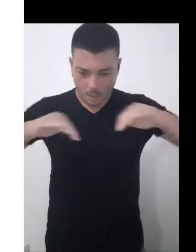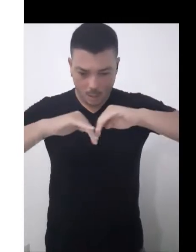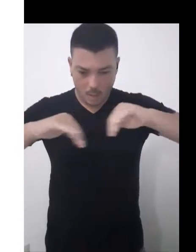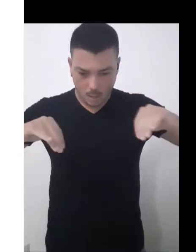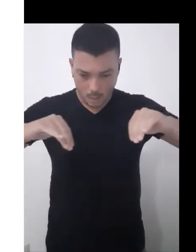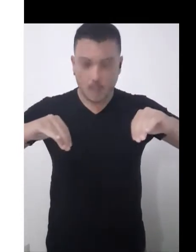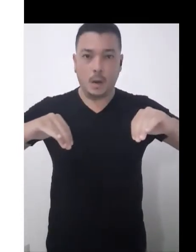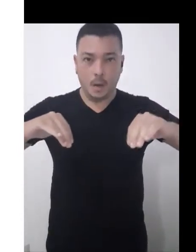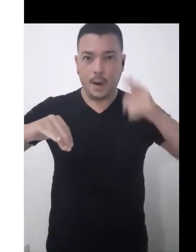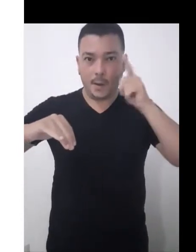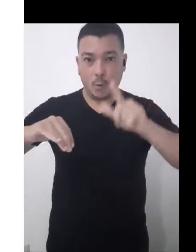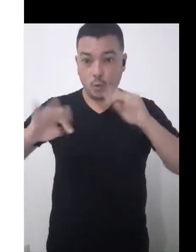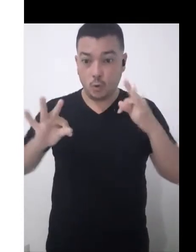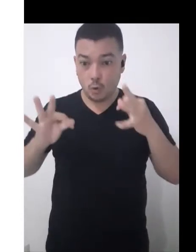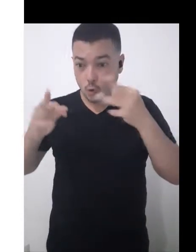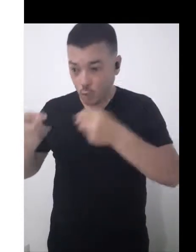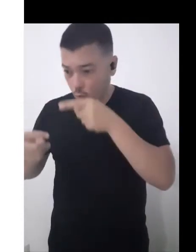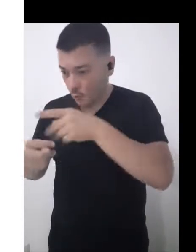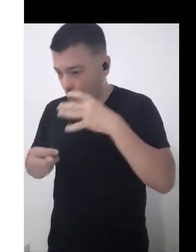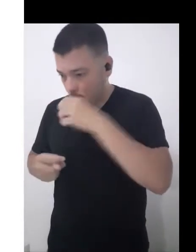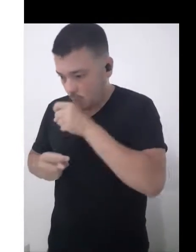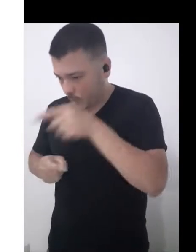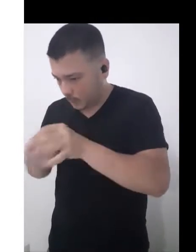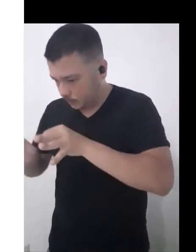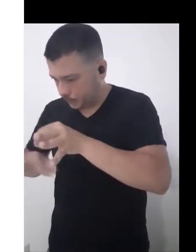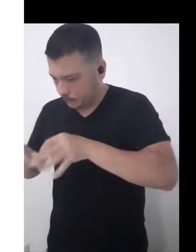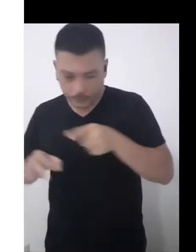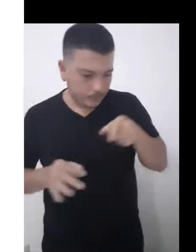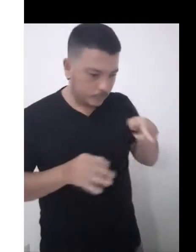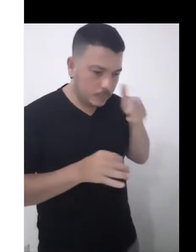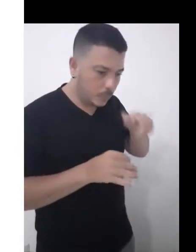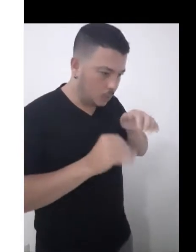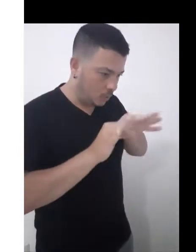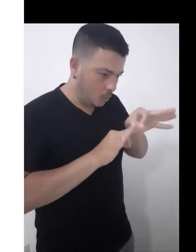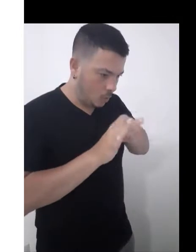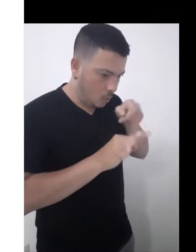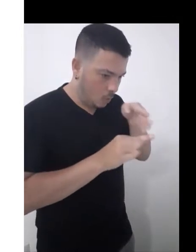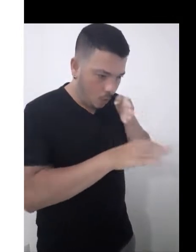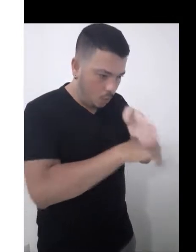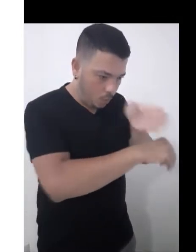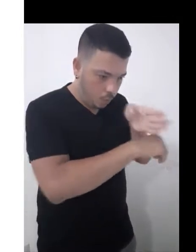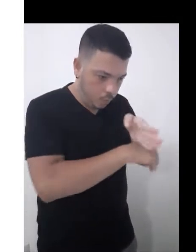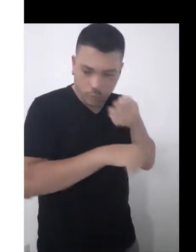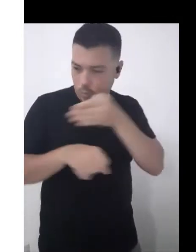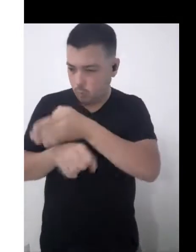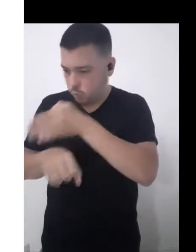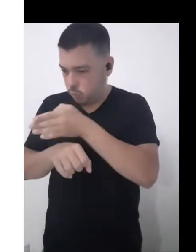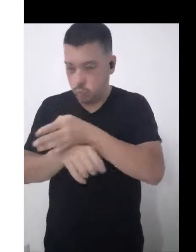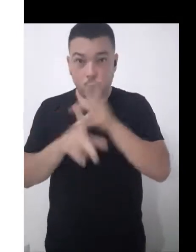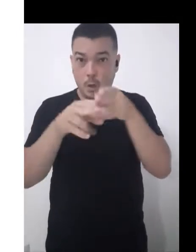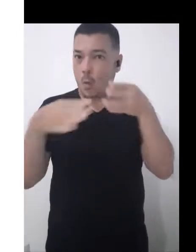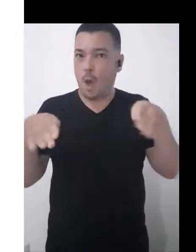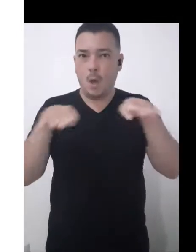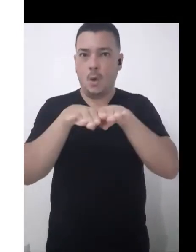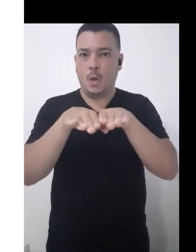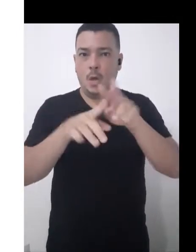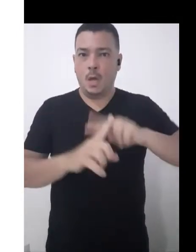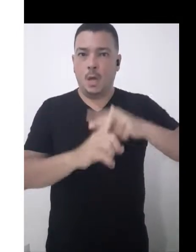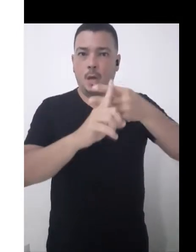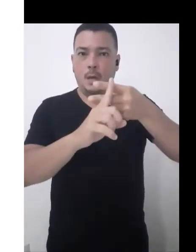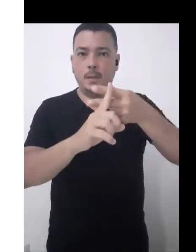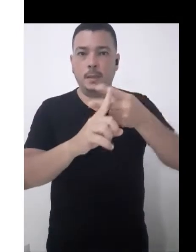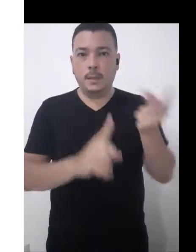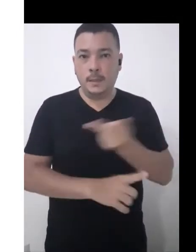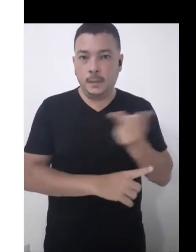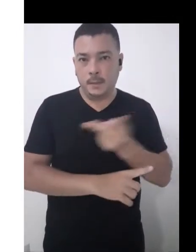todas essas duas memórias, eu consigo acessá-las ao mesmo tempo, dobrando minha largura de banda